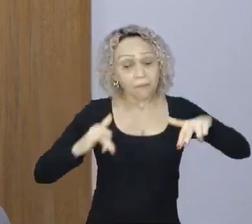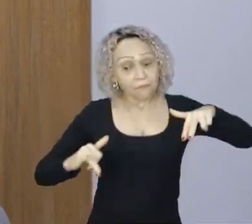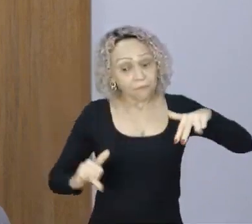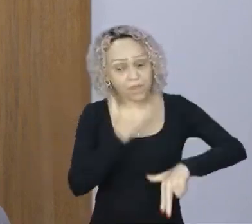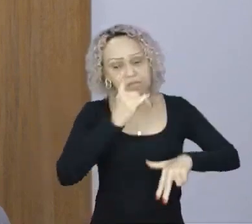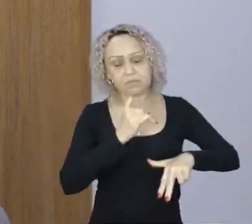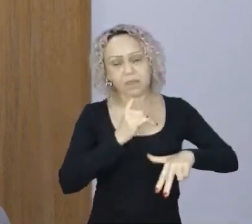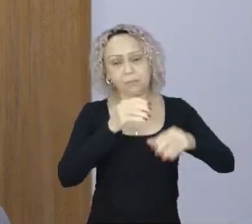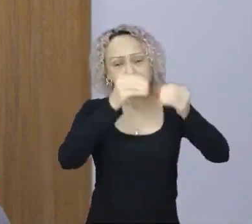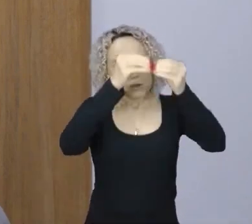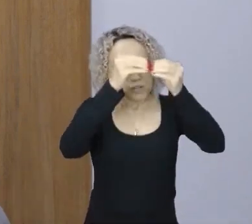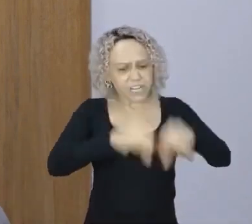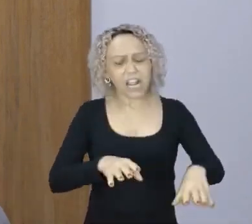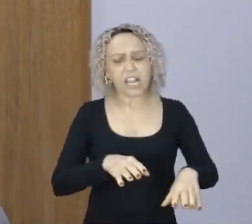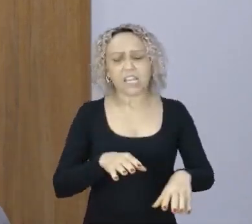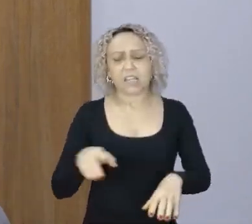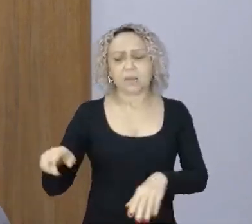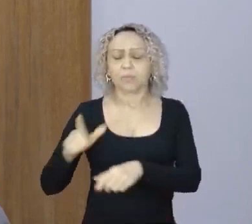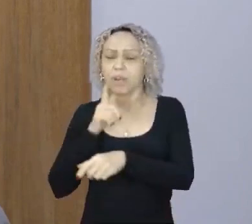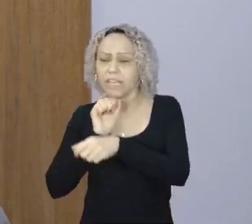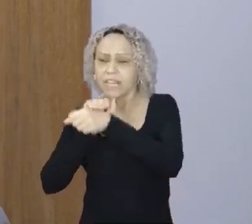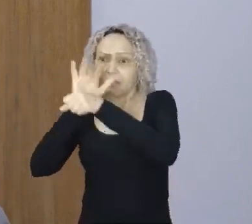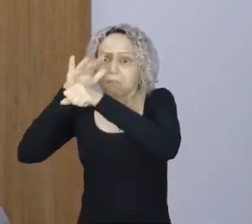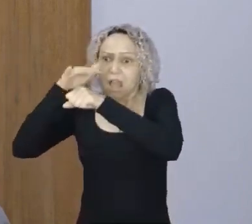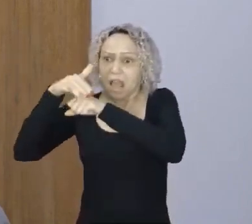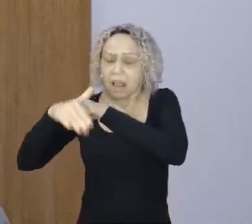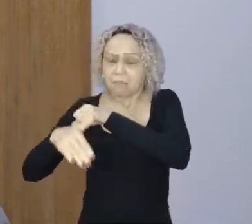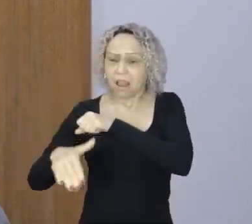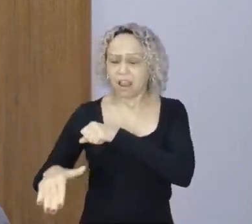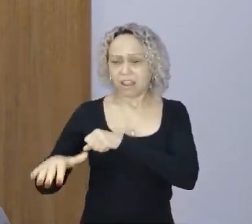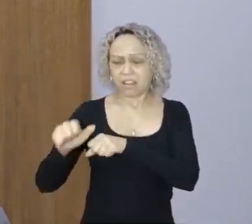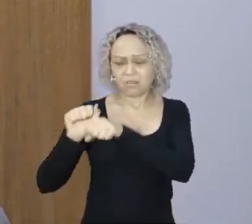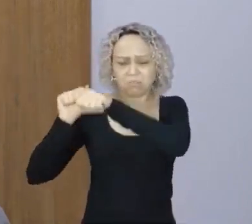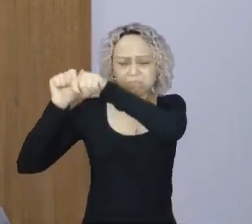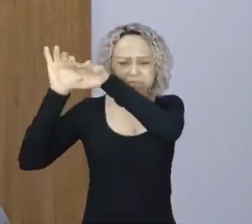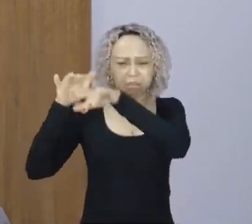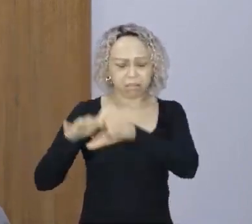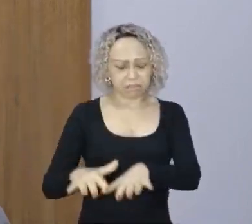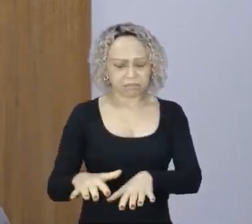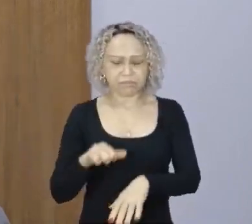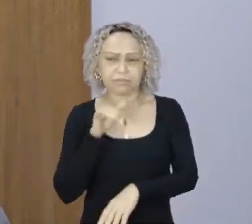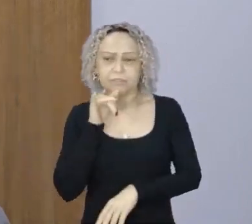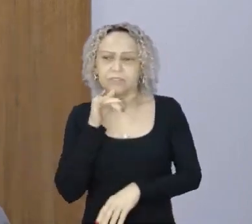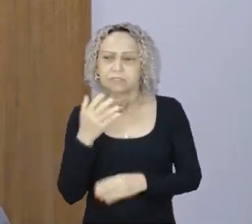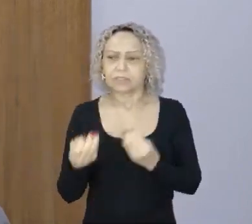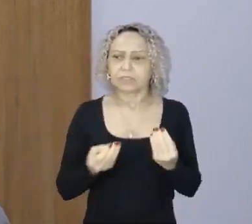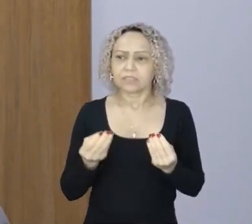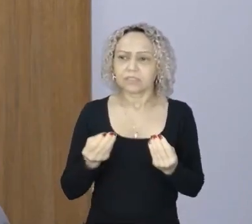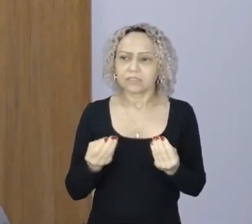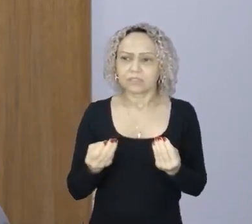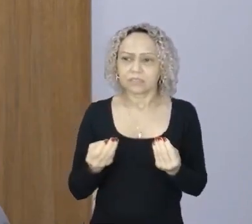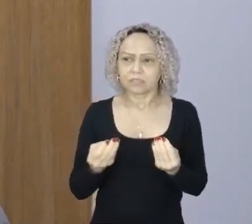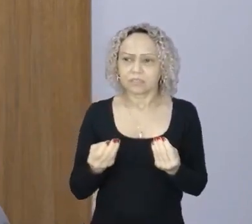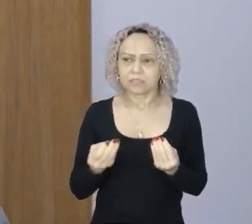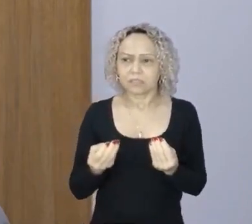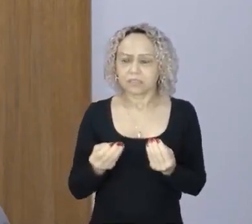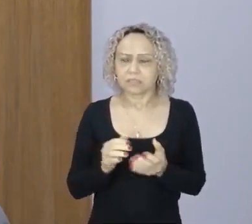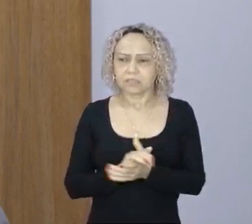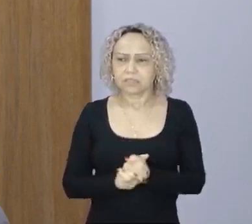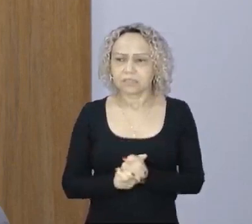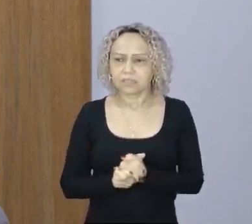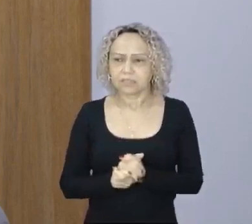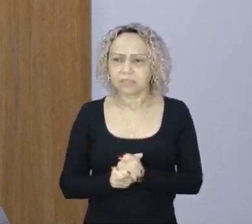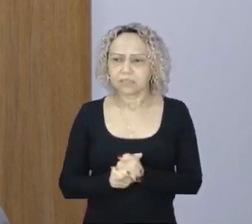que vai, vamos dizer, unificar quem é o atingido lá em Rondônia e quem é o atingido lá no Rio Grande do